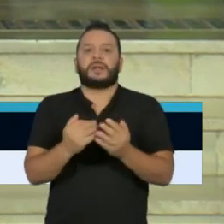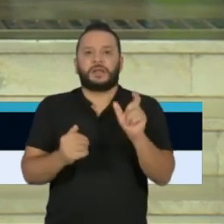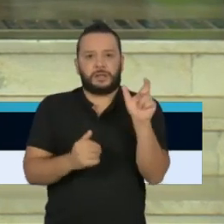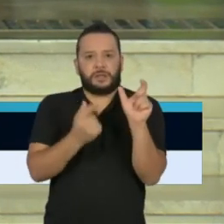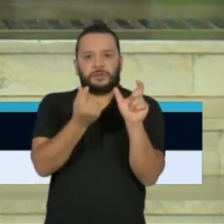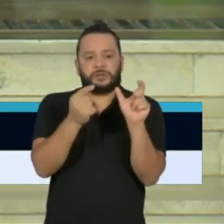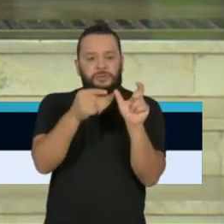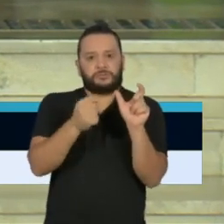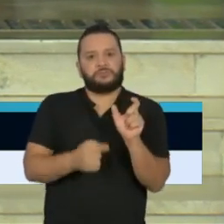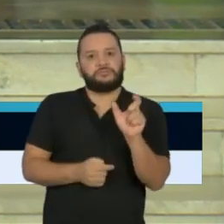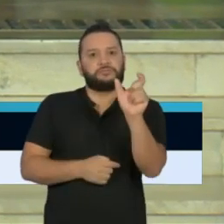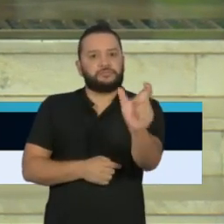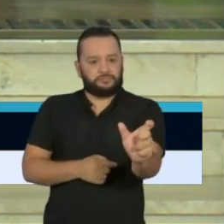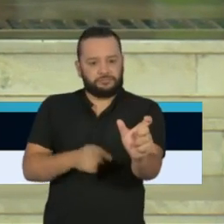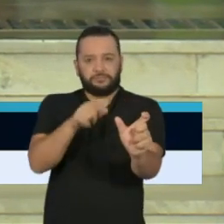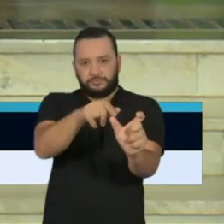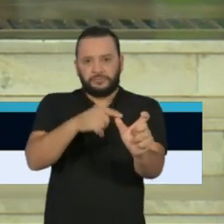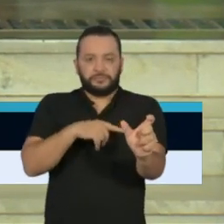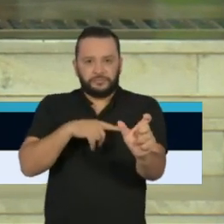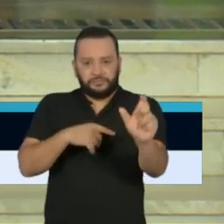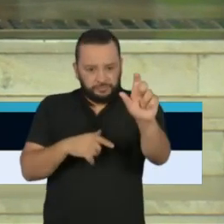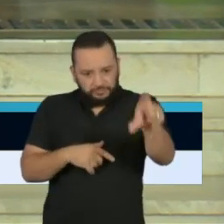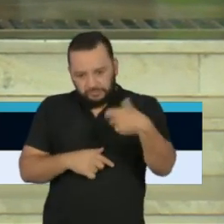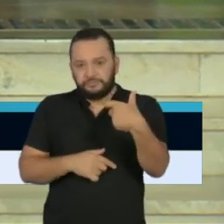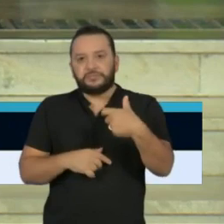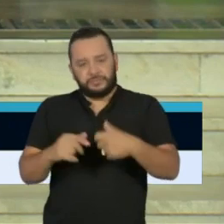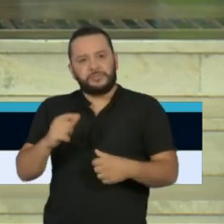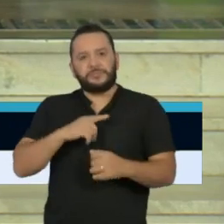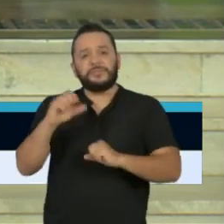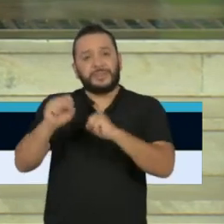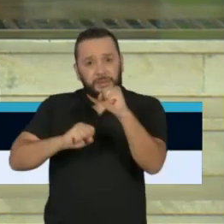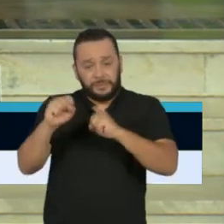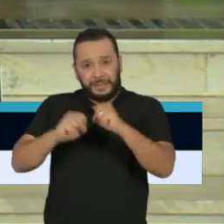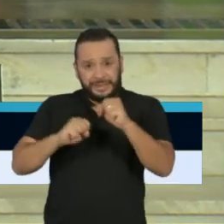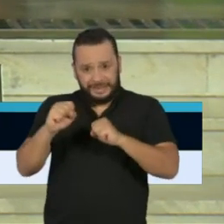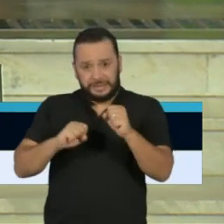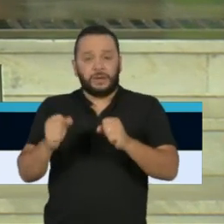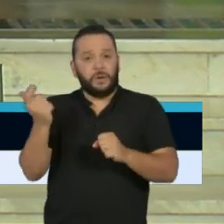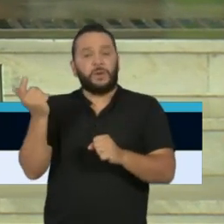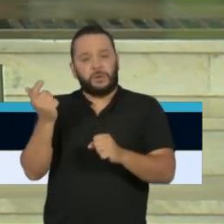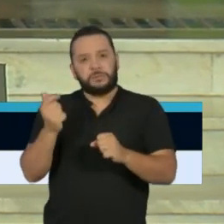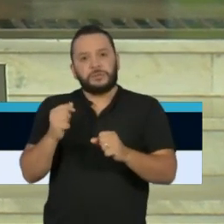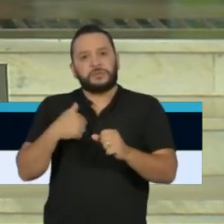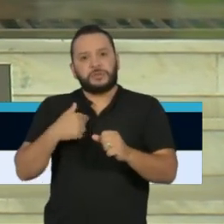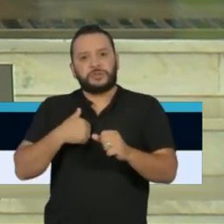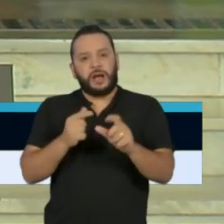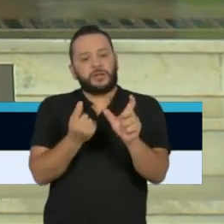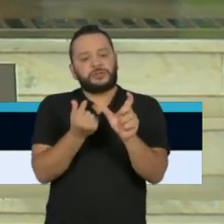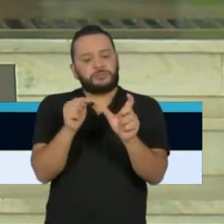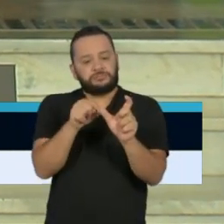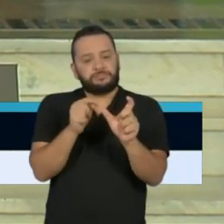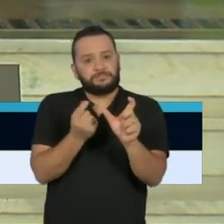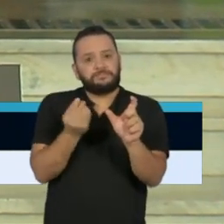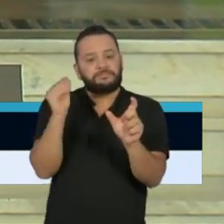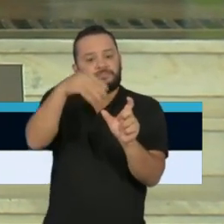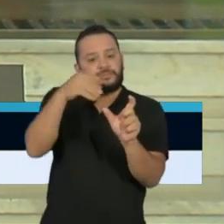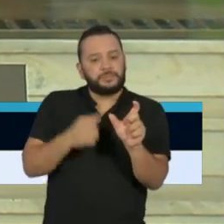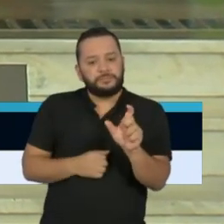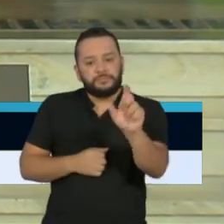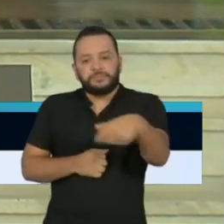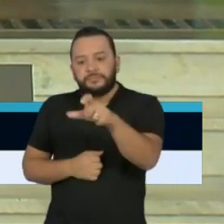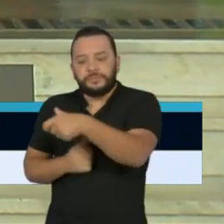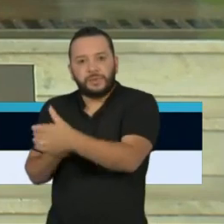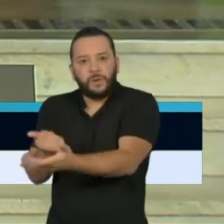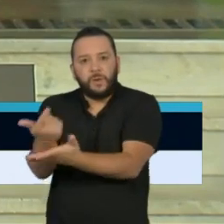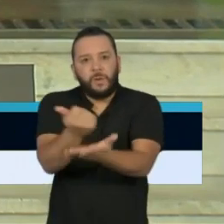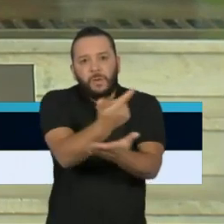recurso financeiro através de uma fintech do equivalente à merenda que eles não tiveram acesso. E nós temos o setor privado, de uma